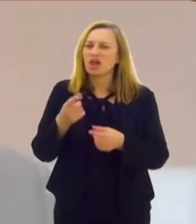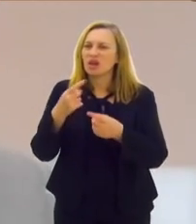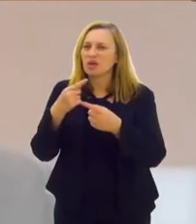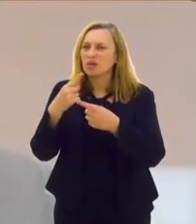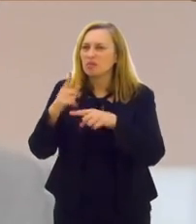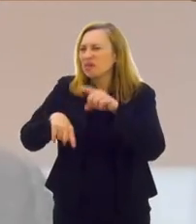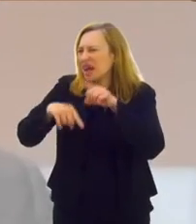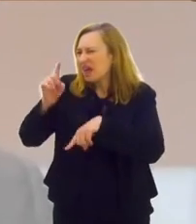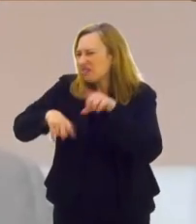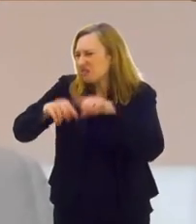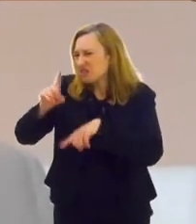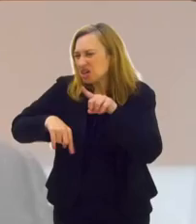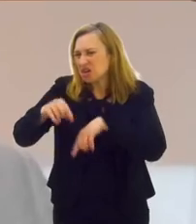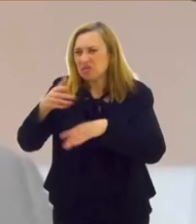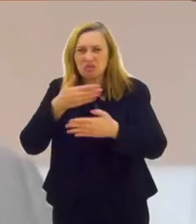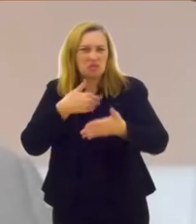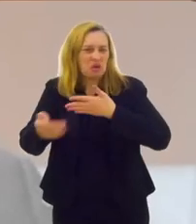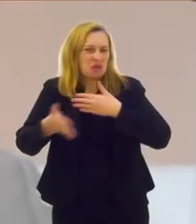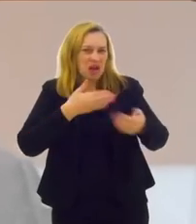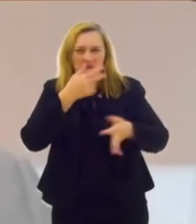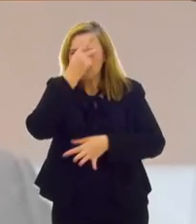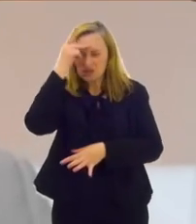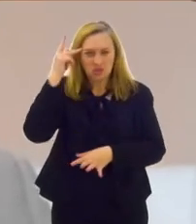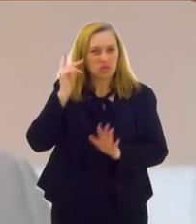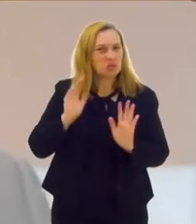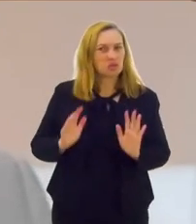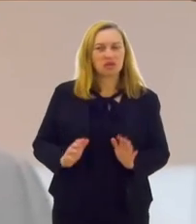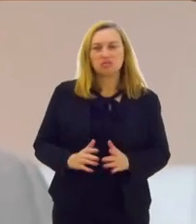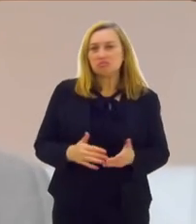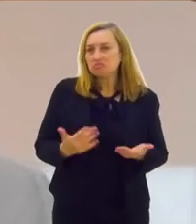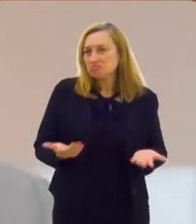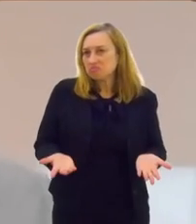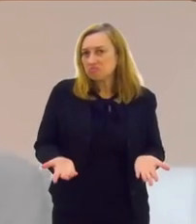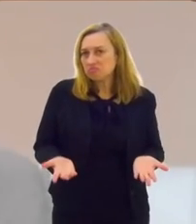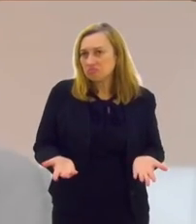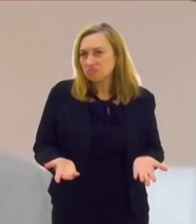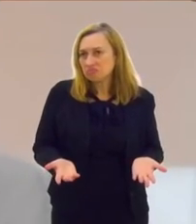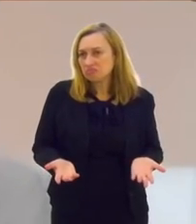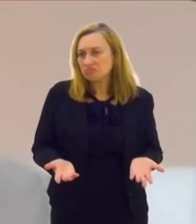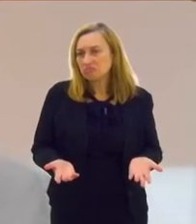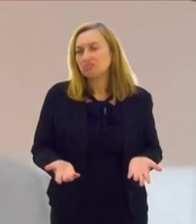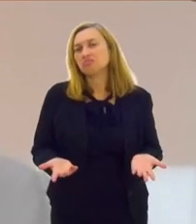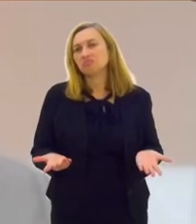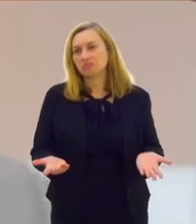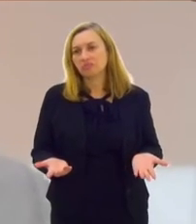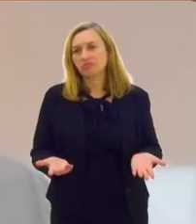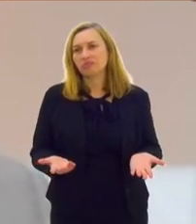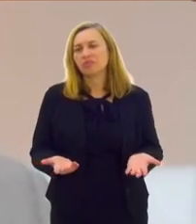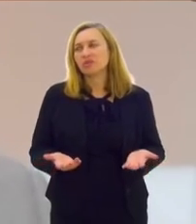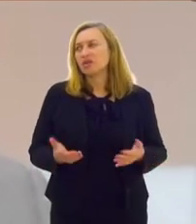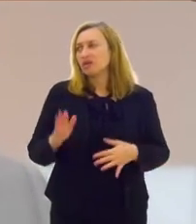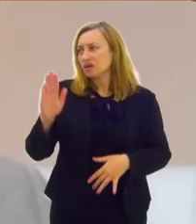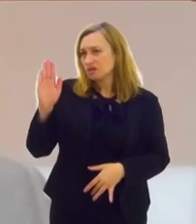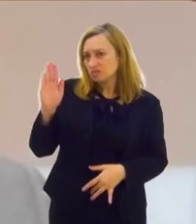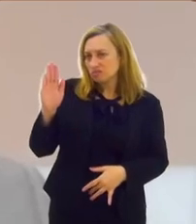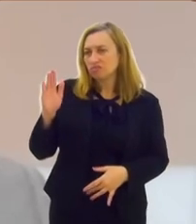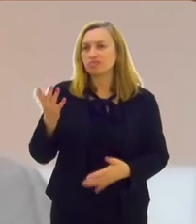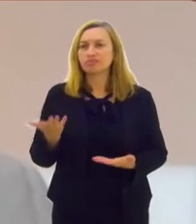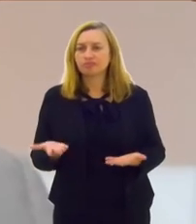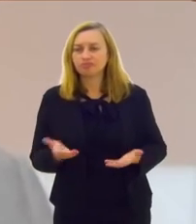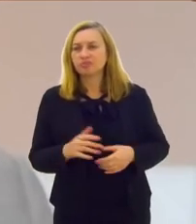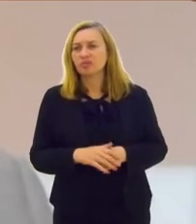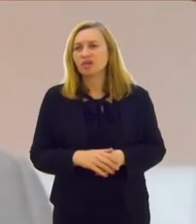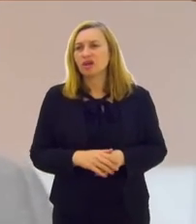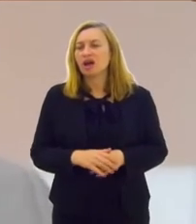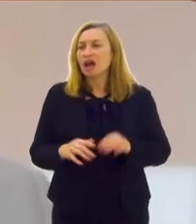xingamentos, né? Quaisquer pessoas que sejam depreciativas de